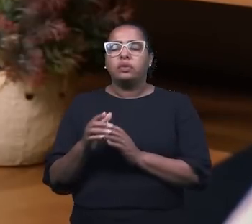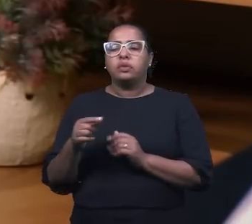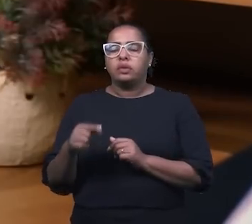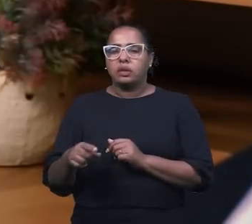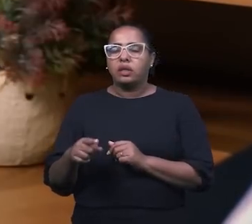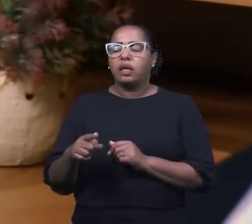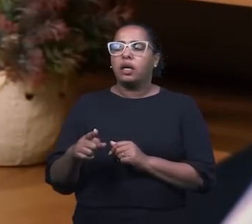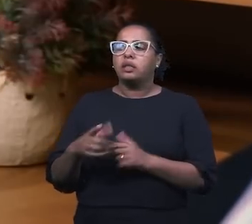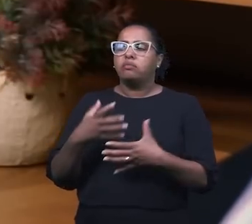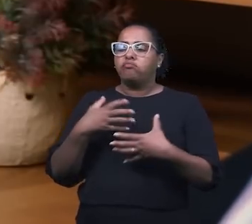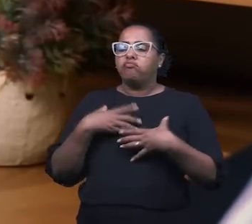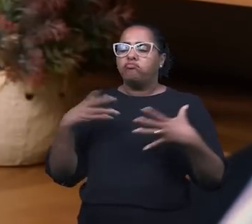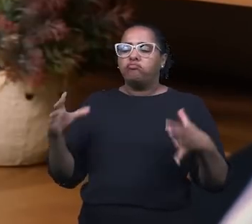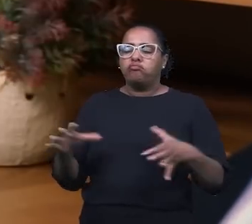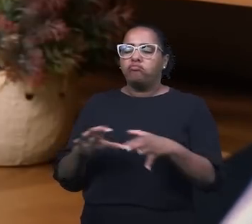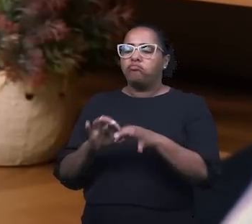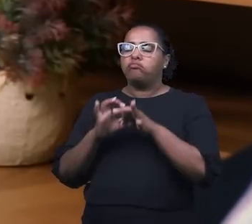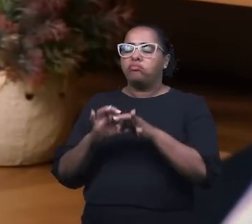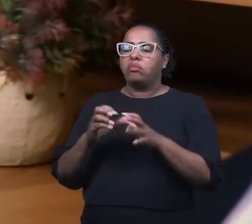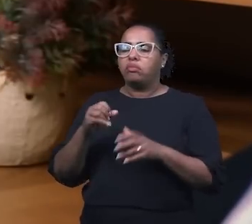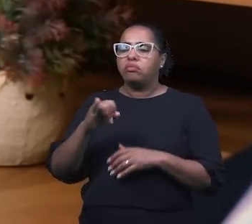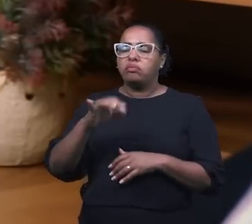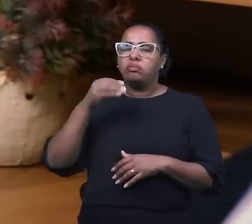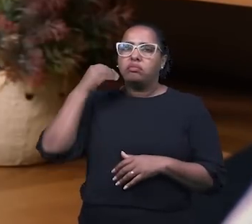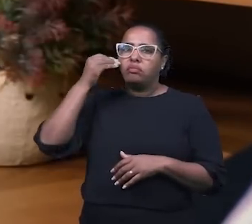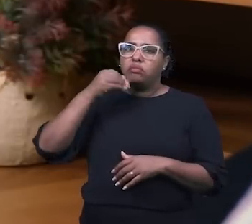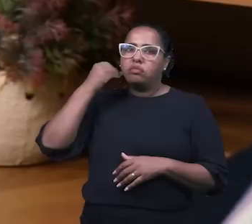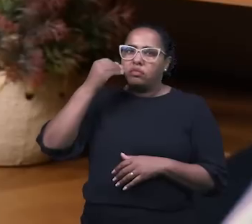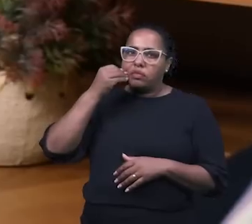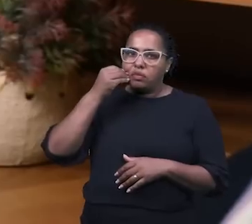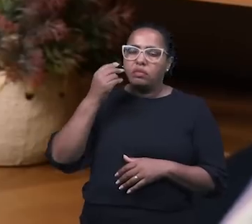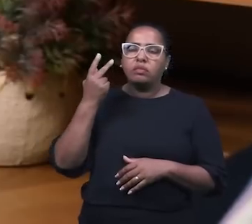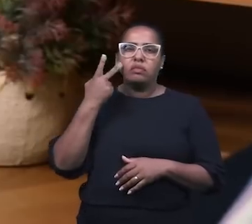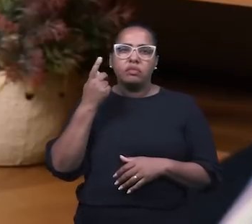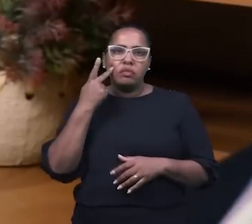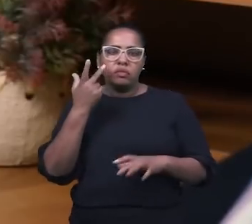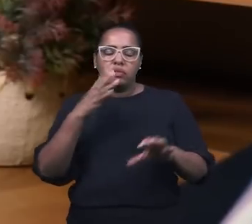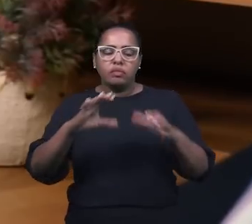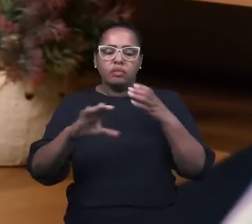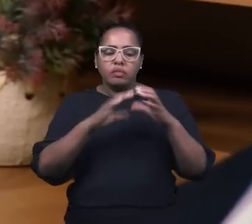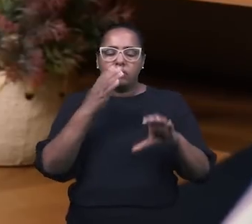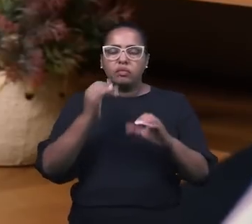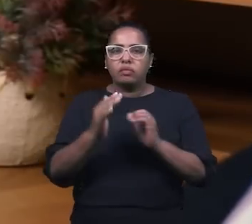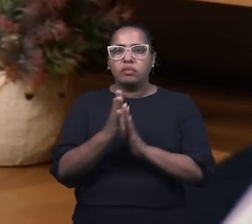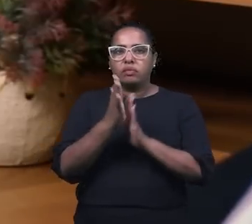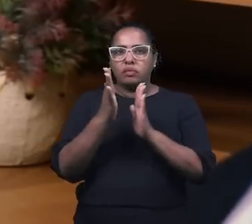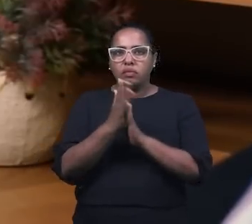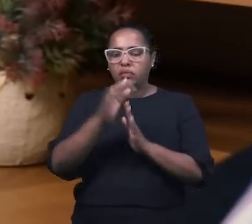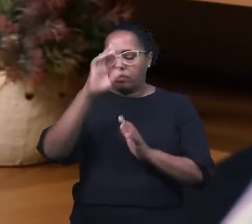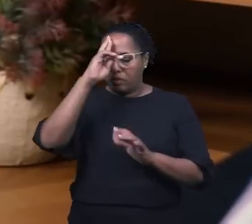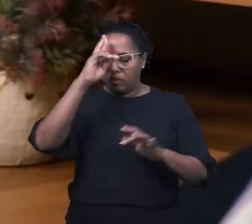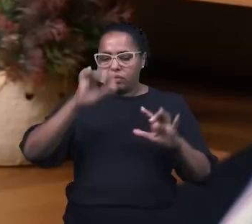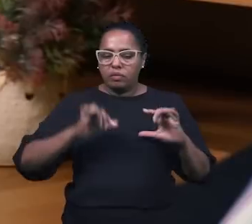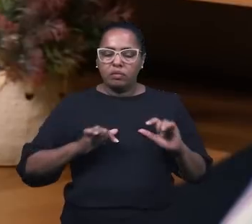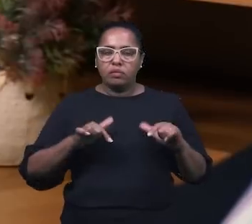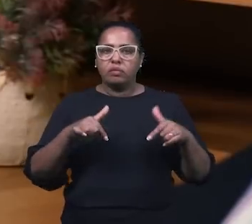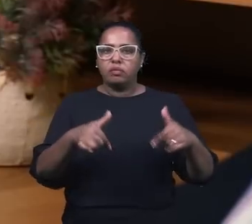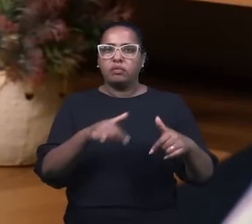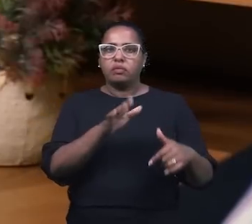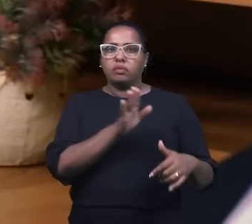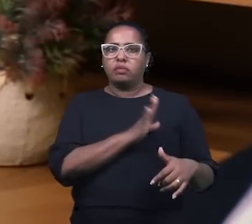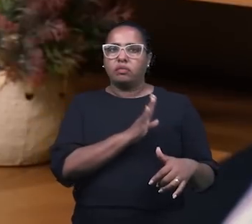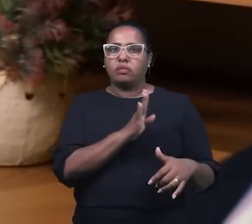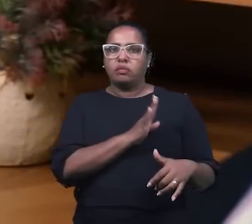caiu na graça da igreja, se teve alguma experiência. Isso é comum, né? Nós cantamos um louvor e o Senhor opera